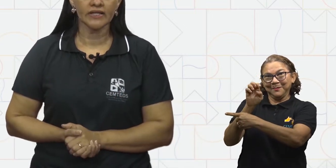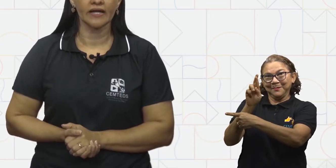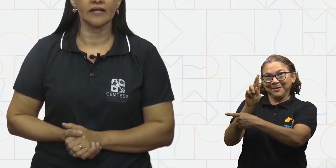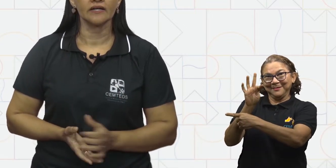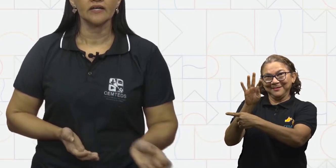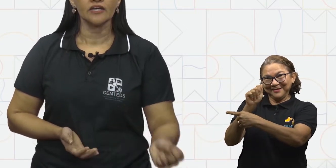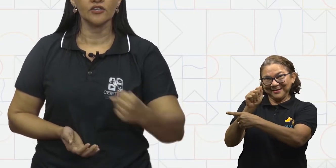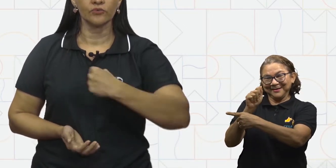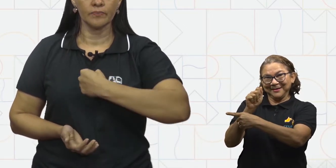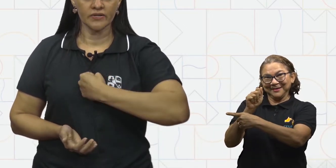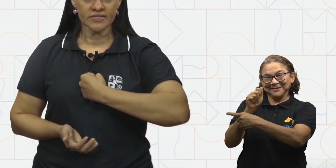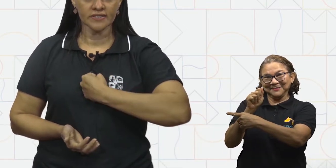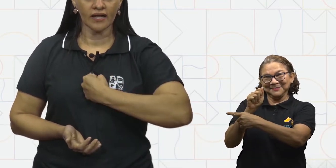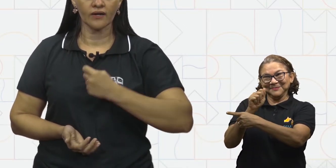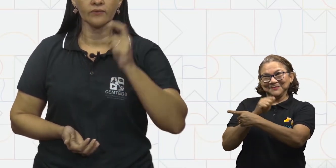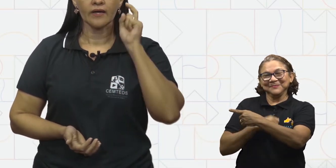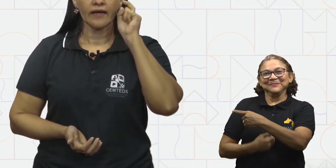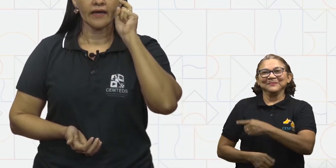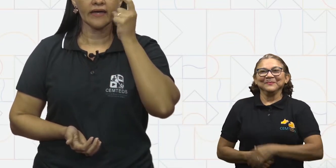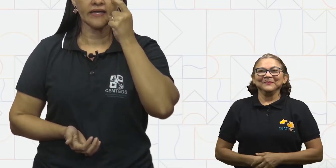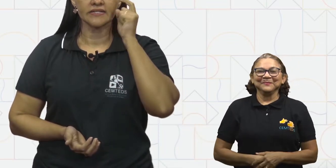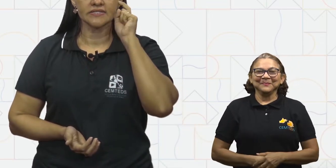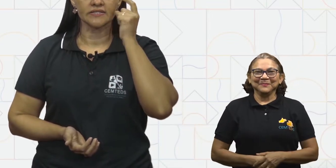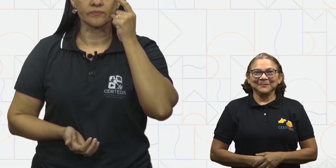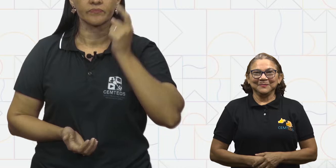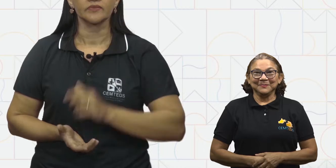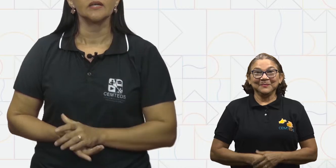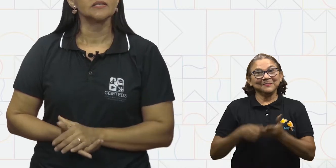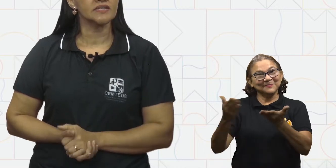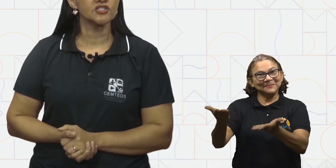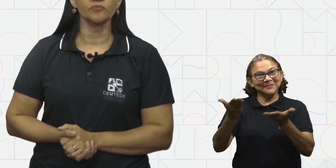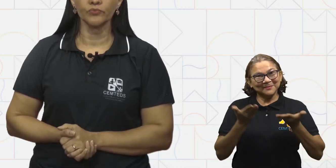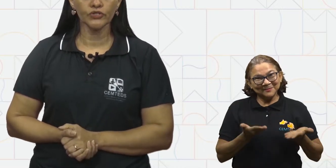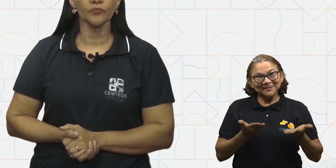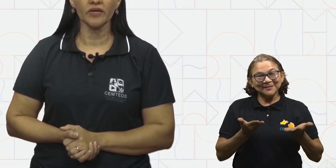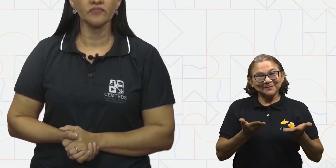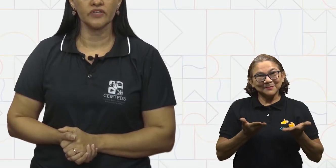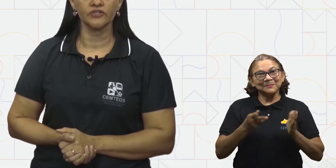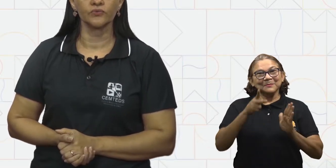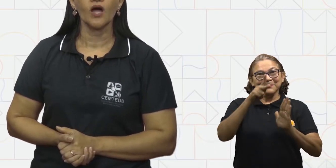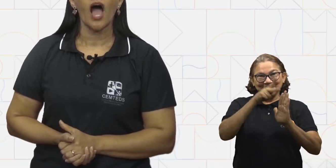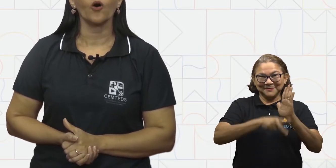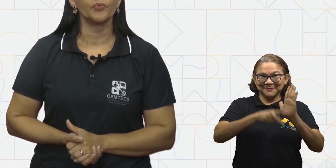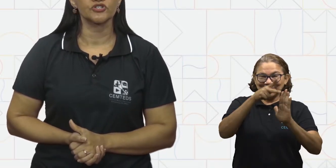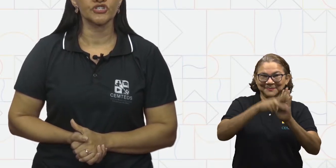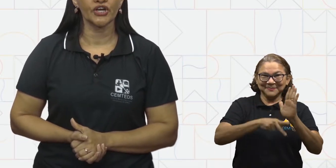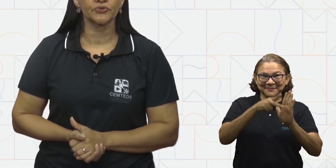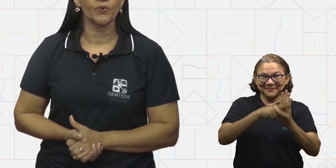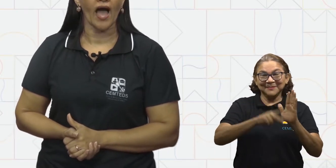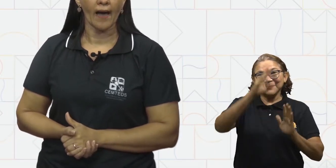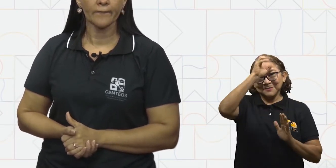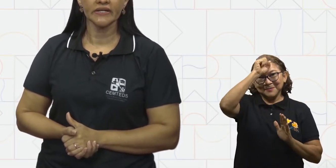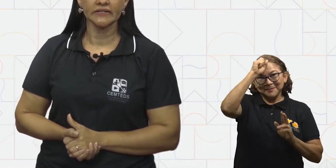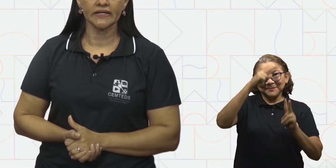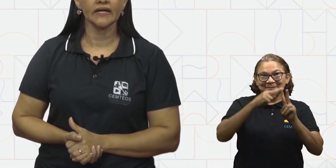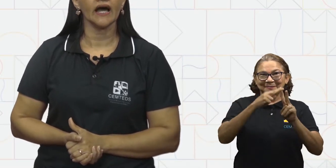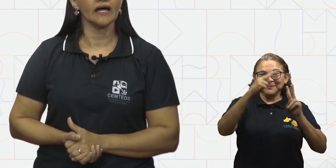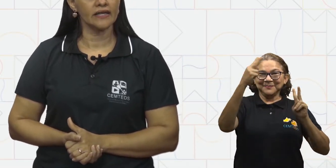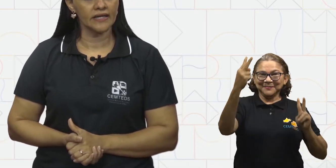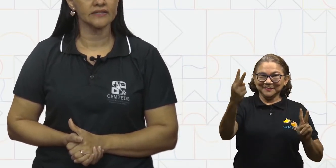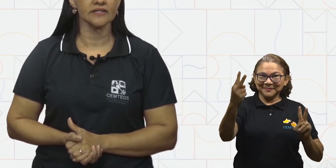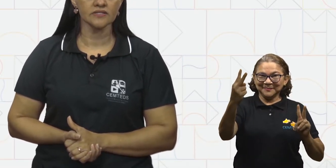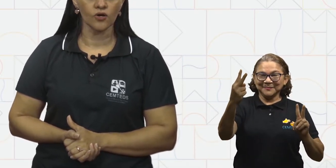Roberta Portela e o meu sinal é esse. Seja muito bem-vindo ao projeto